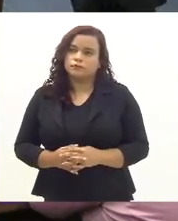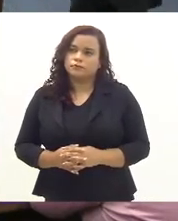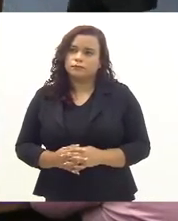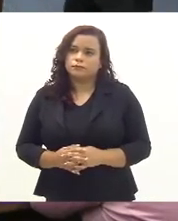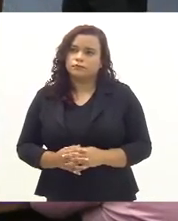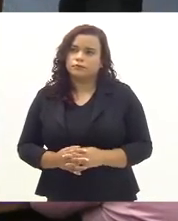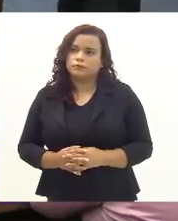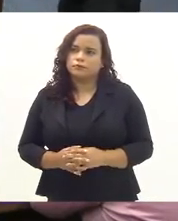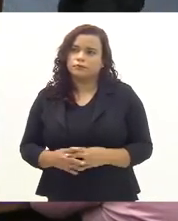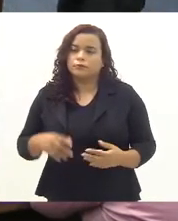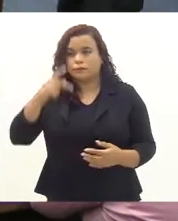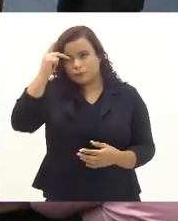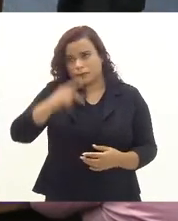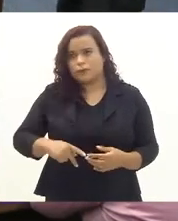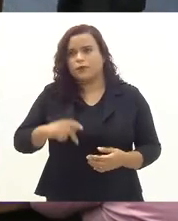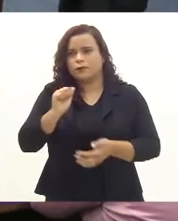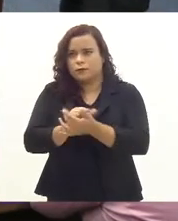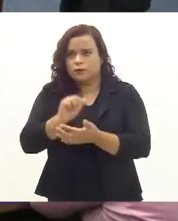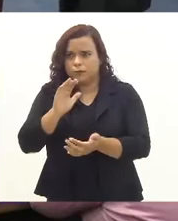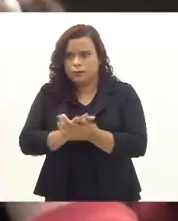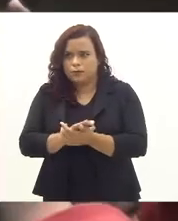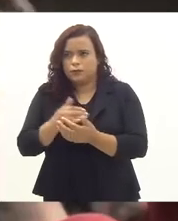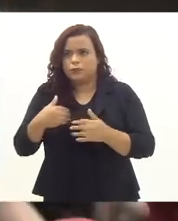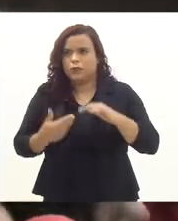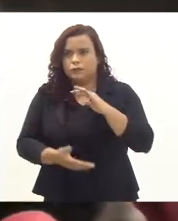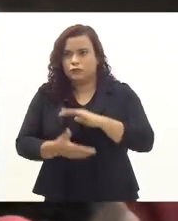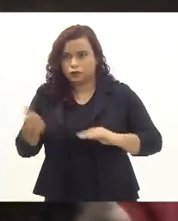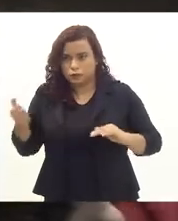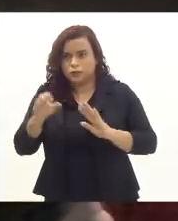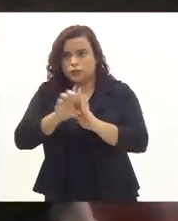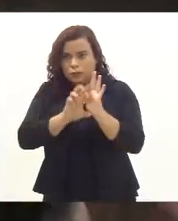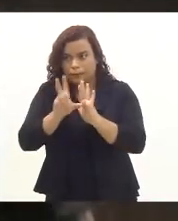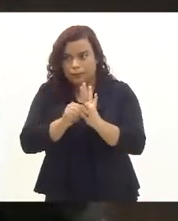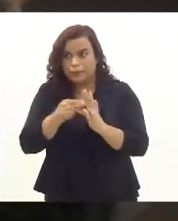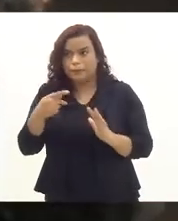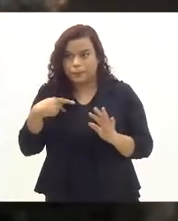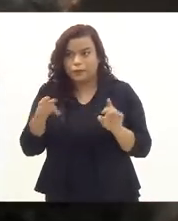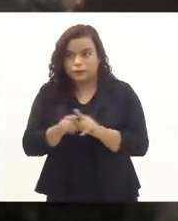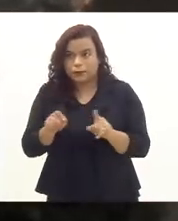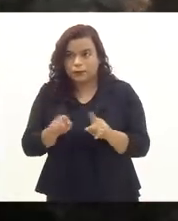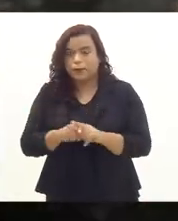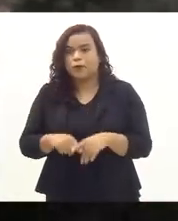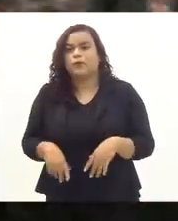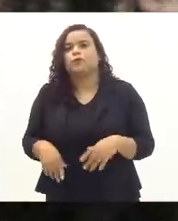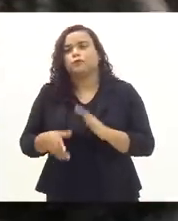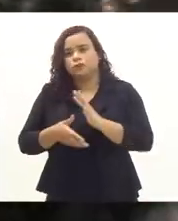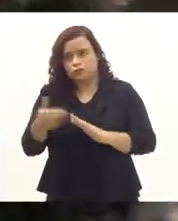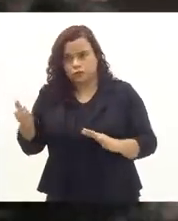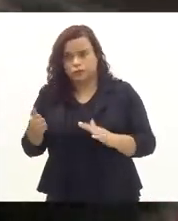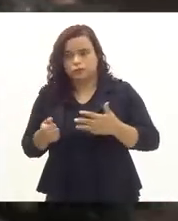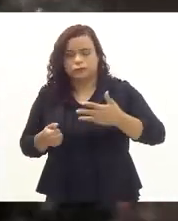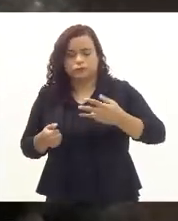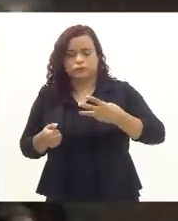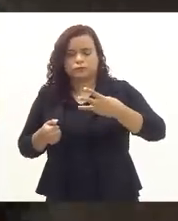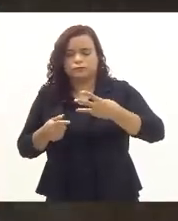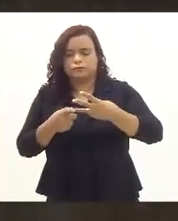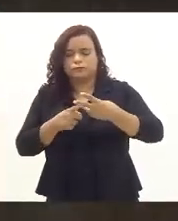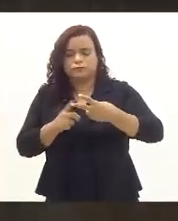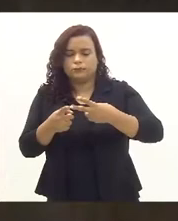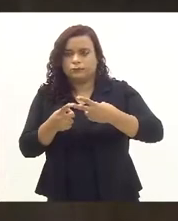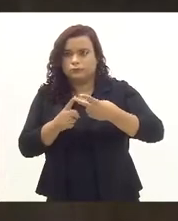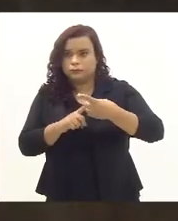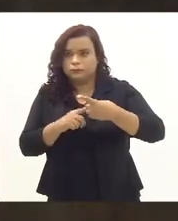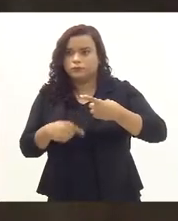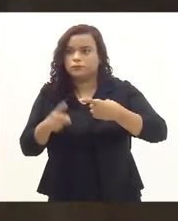o presidente registrando que eu tô retirando a minha emenda e já o Marquinhos Atenção para isso o nosso parecer é